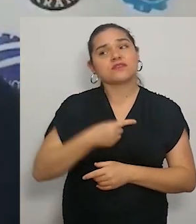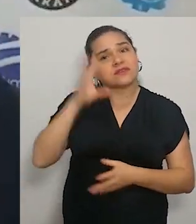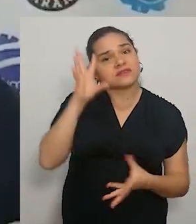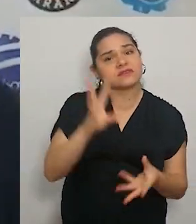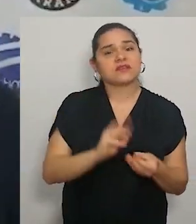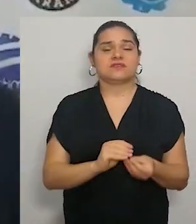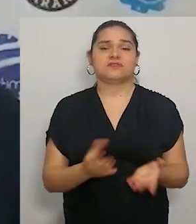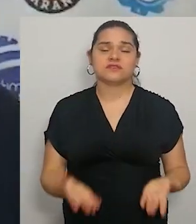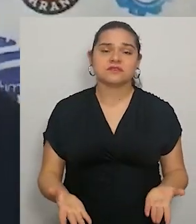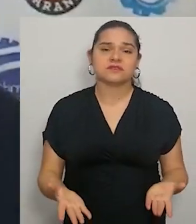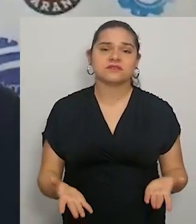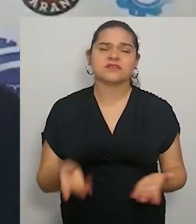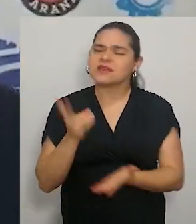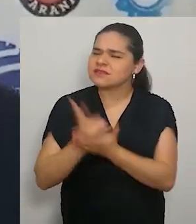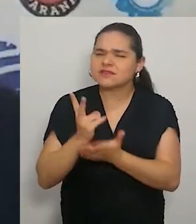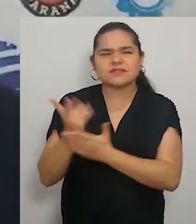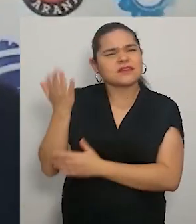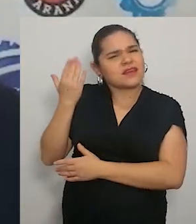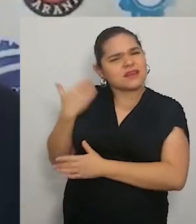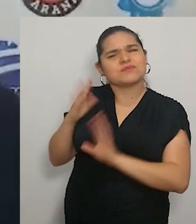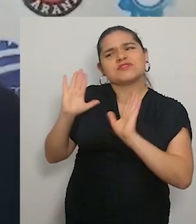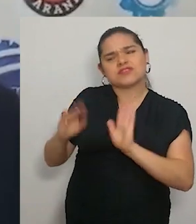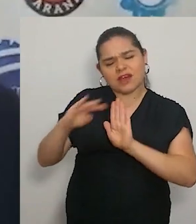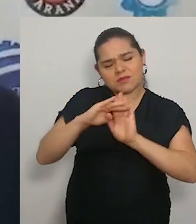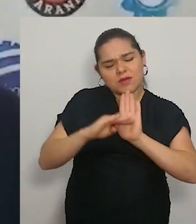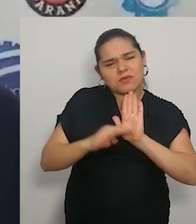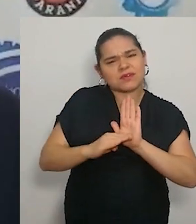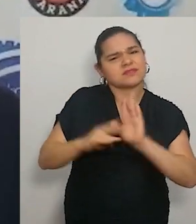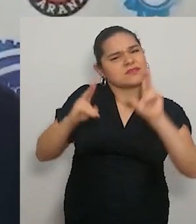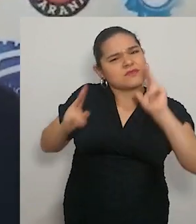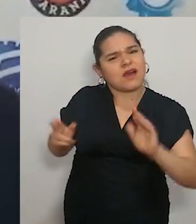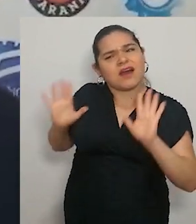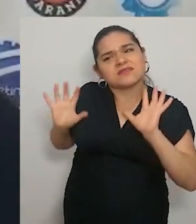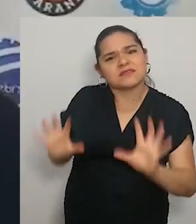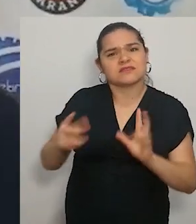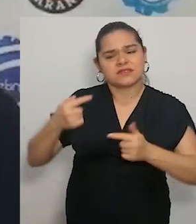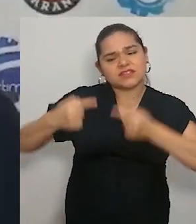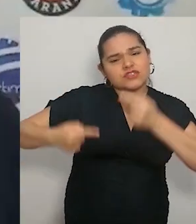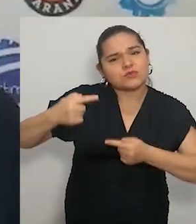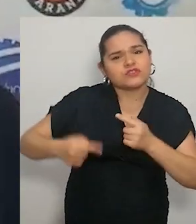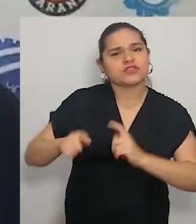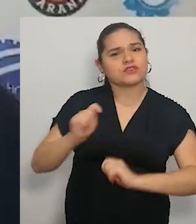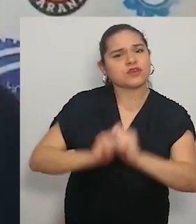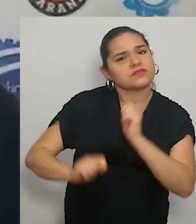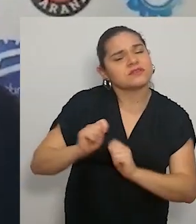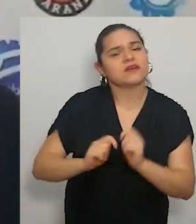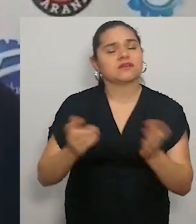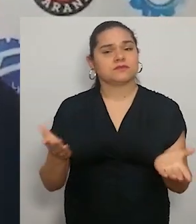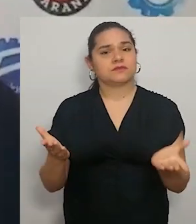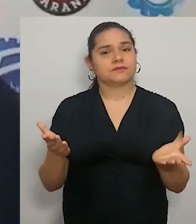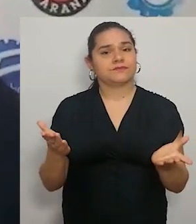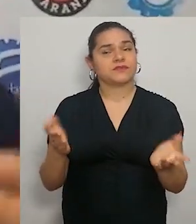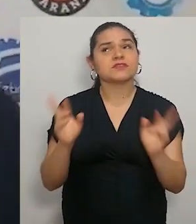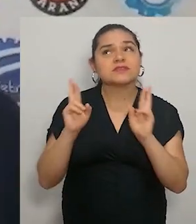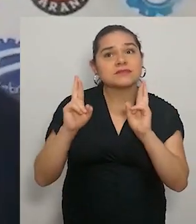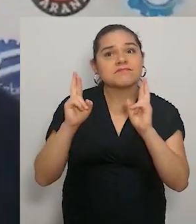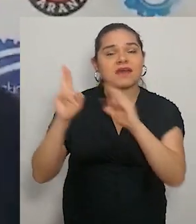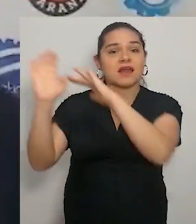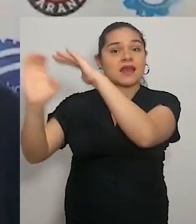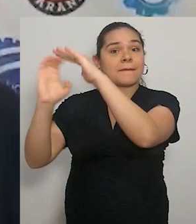que sempre foi construído os acordos com a renault do brasil esperamos que empresas que